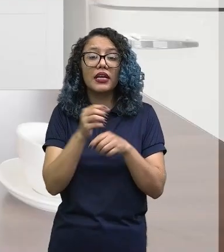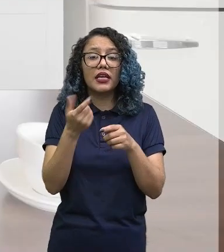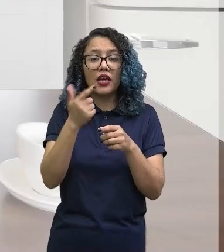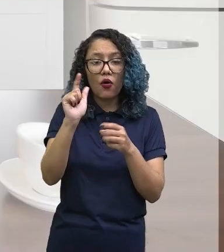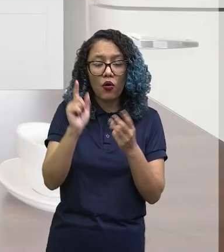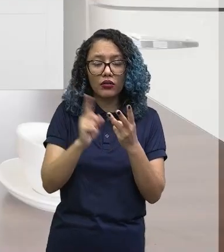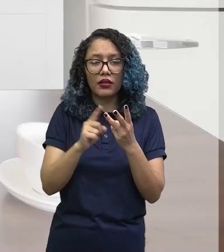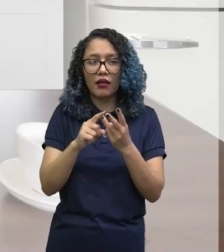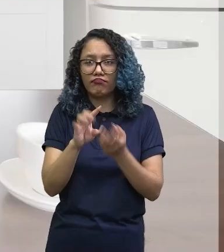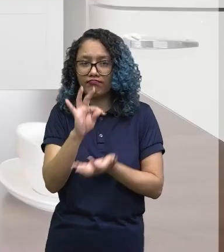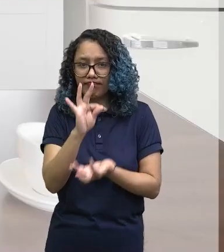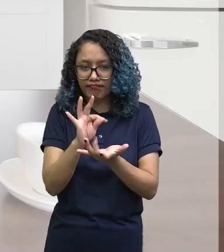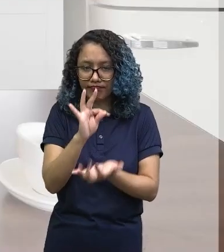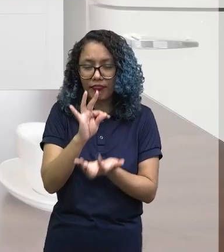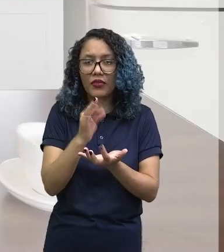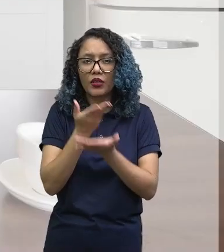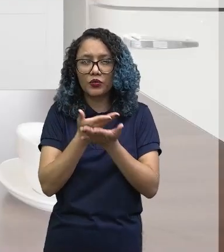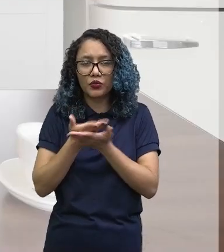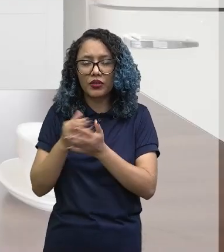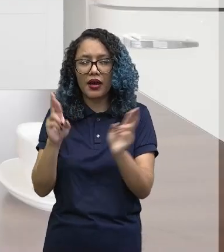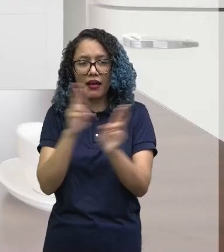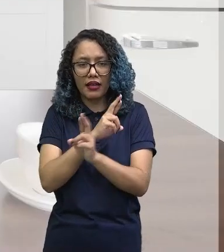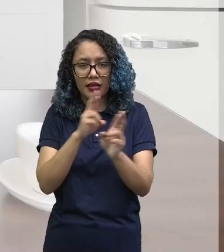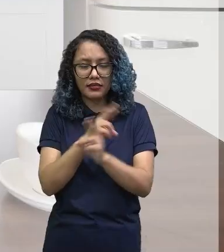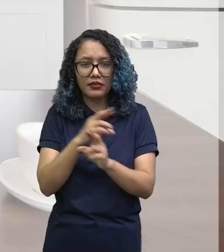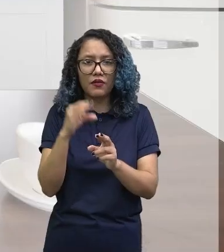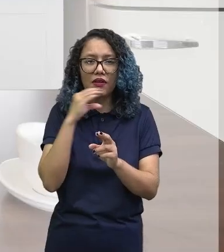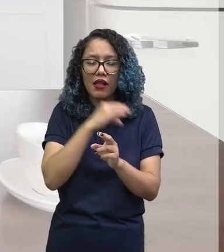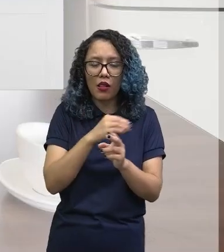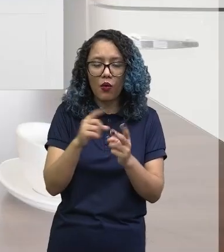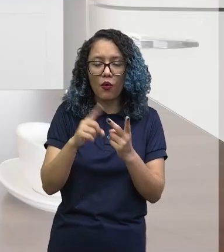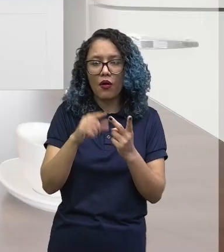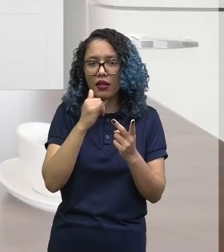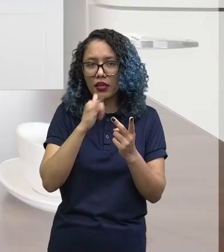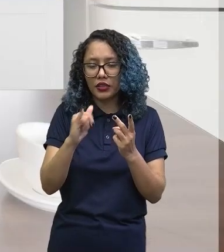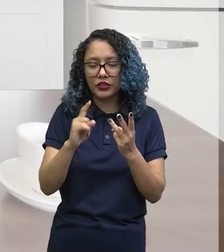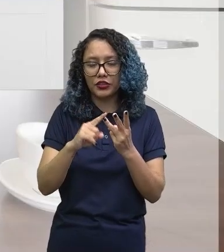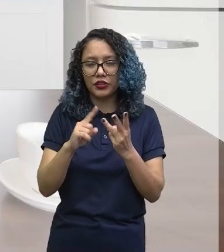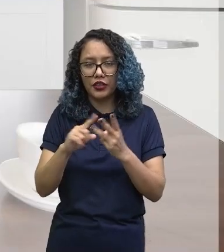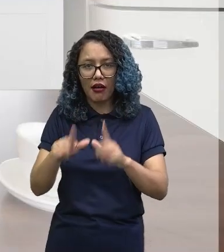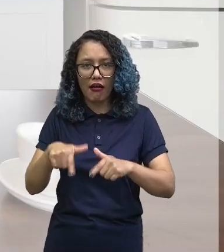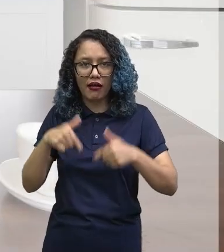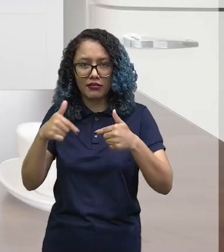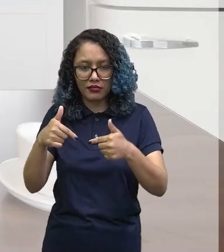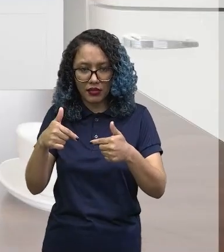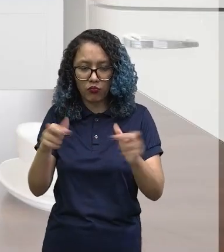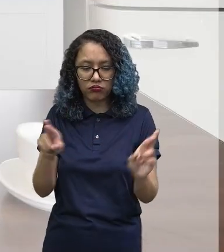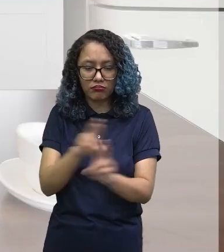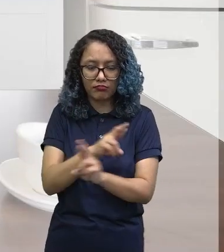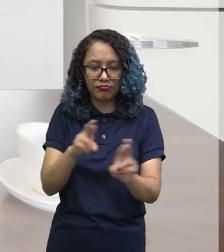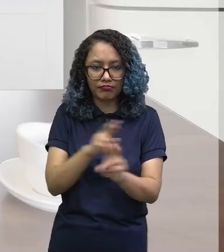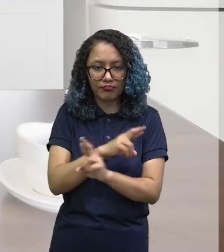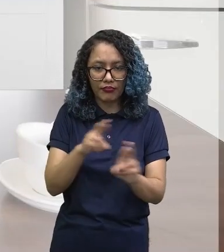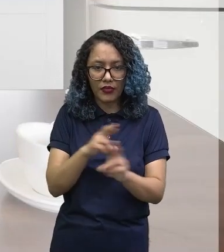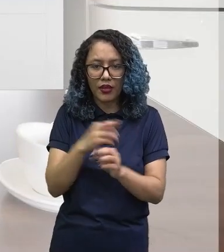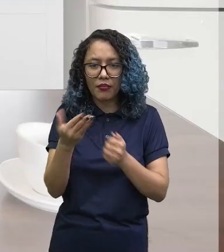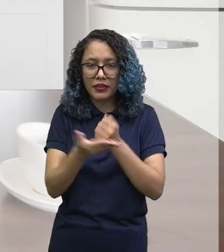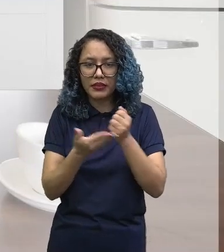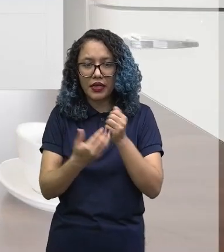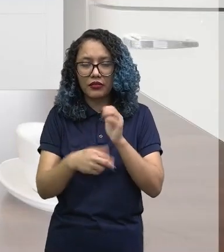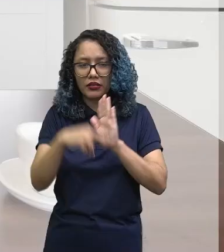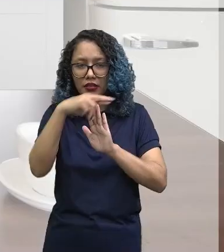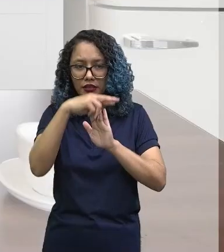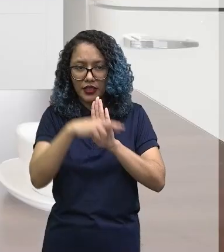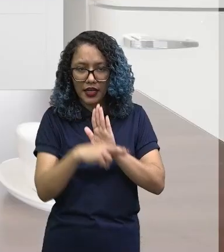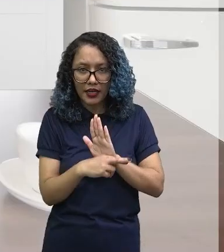as relações entre calor, energia e trabalho, por meio das leis da termodinâmica.